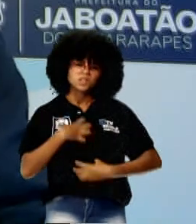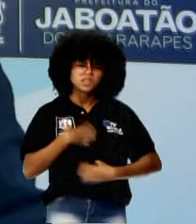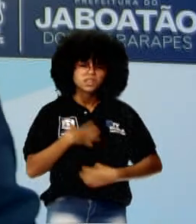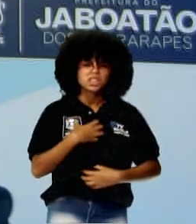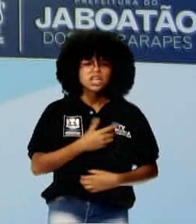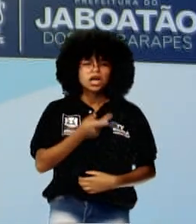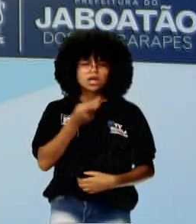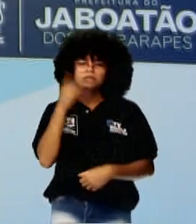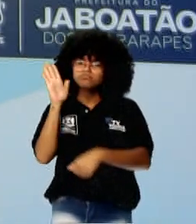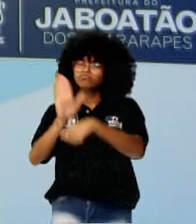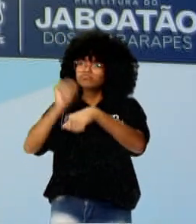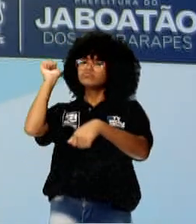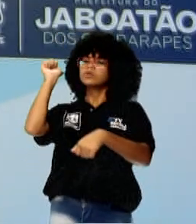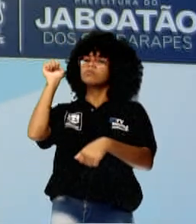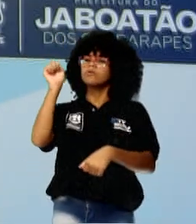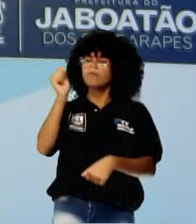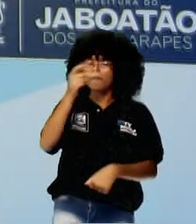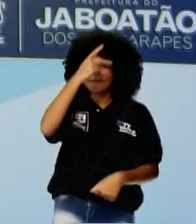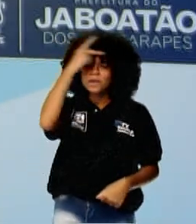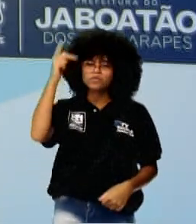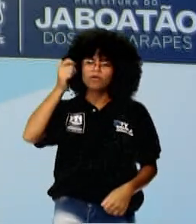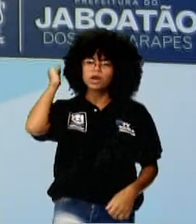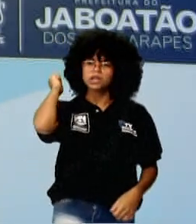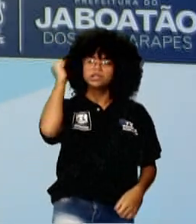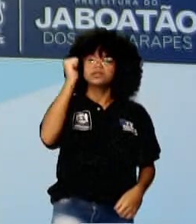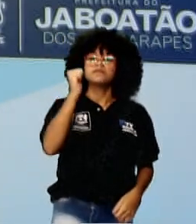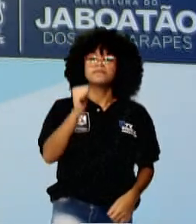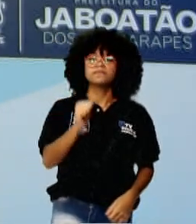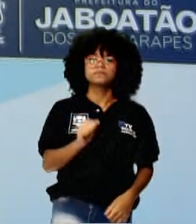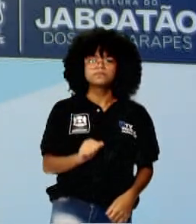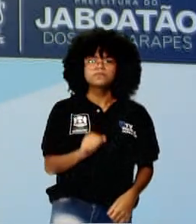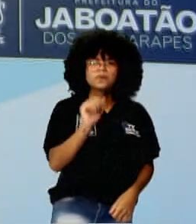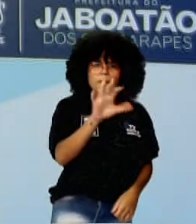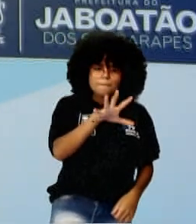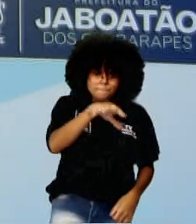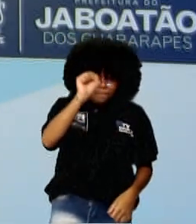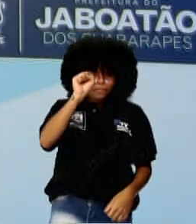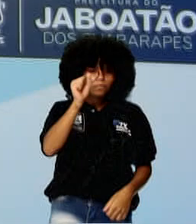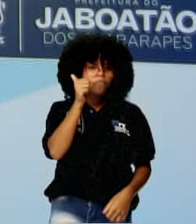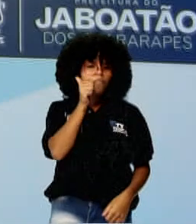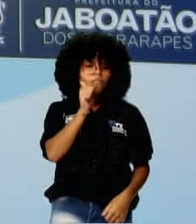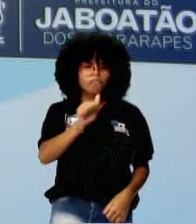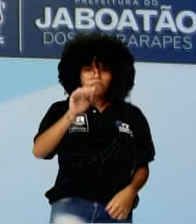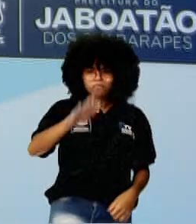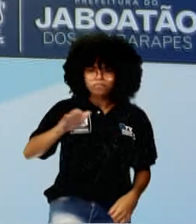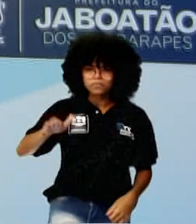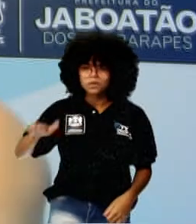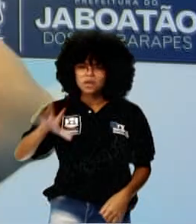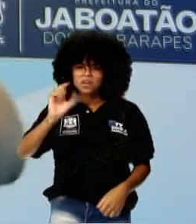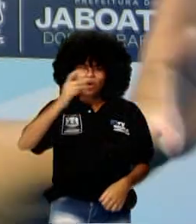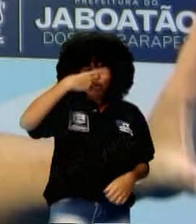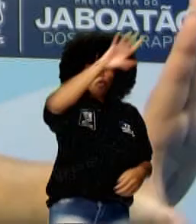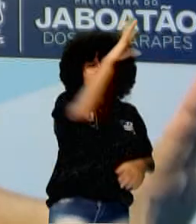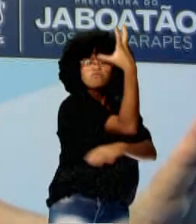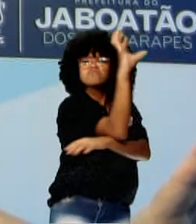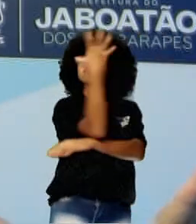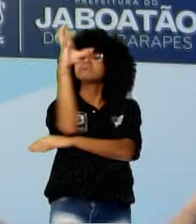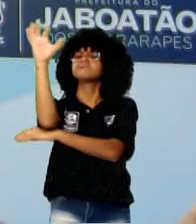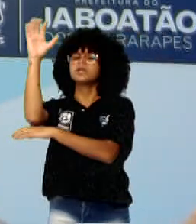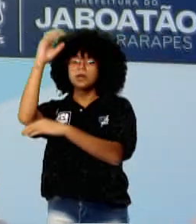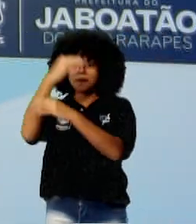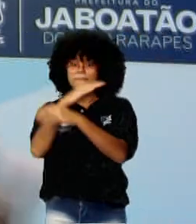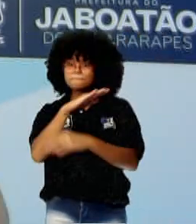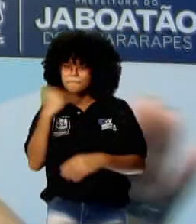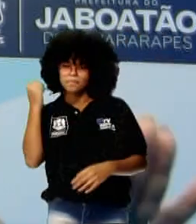momento ela mandou chamar o caçador e disse: "Pegue a Branca de Neve, leve para a floresta e dê um sumiço nessa